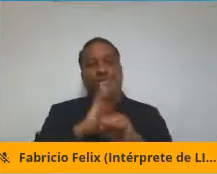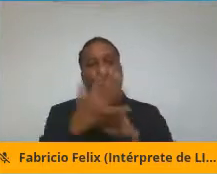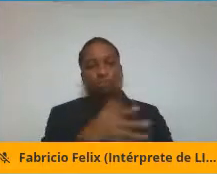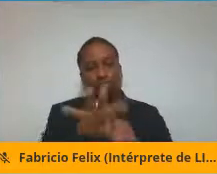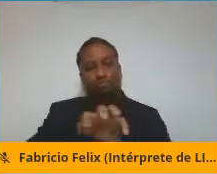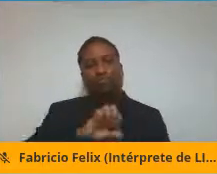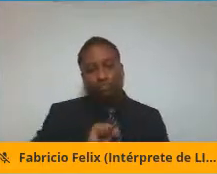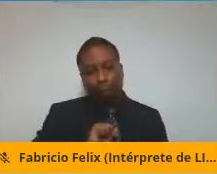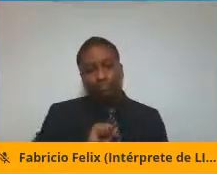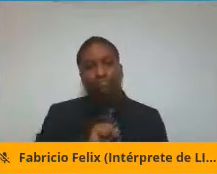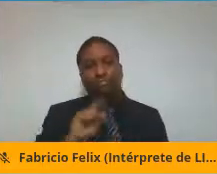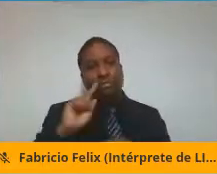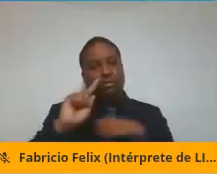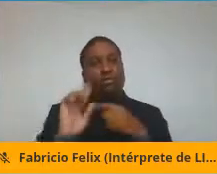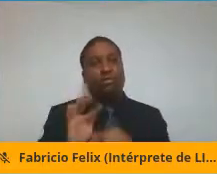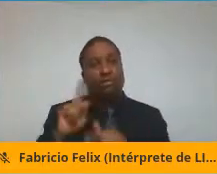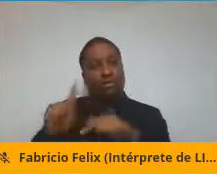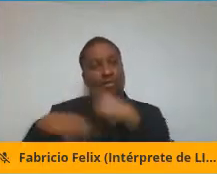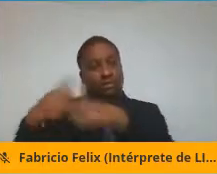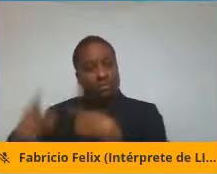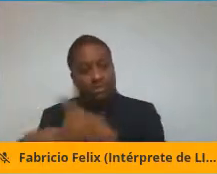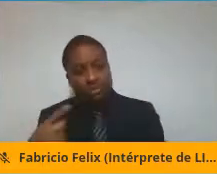ideia